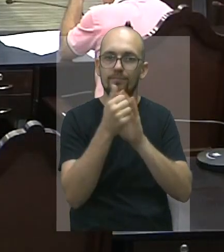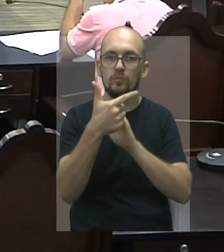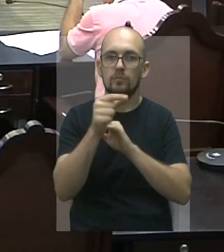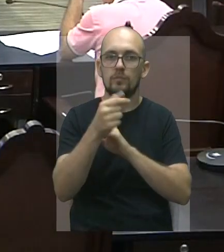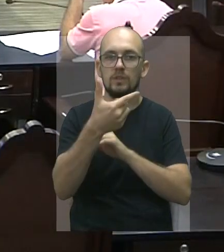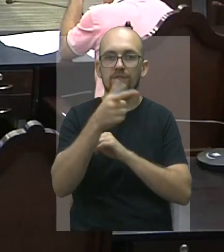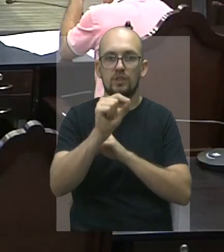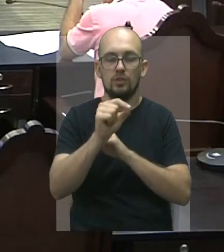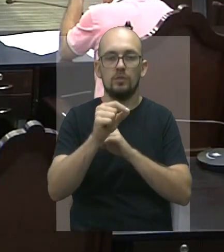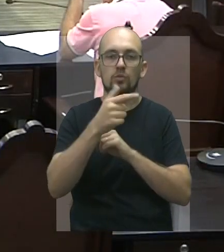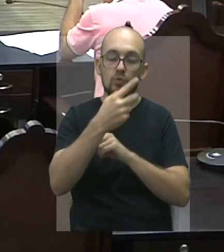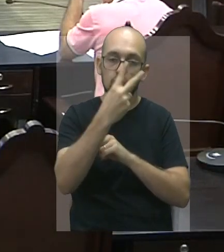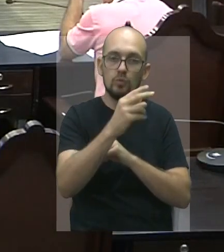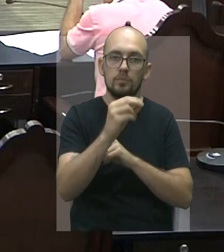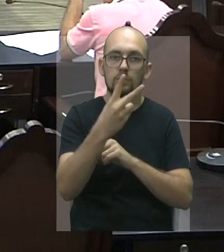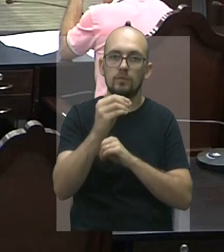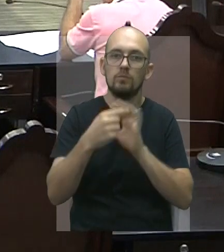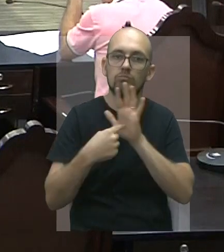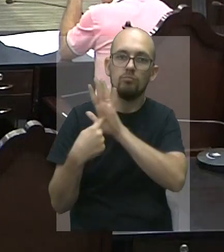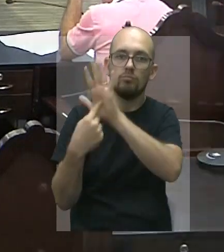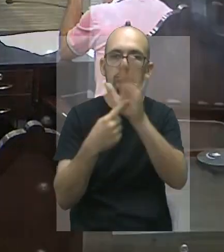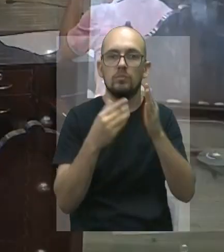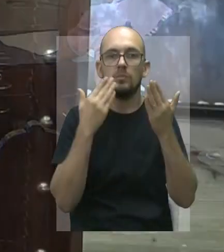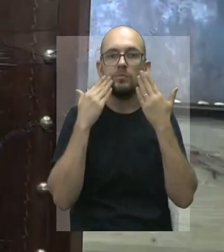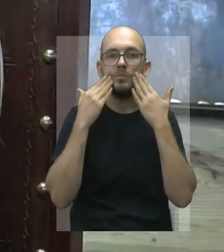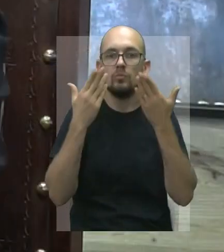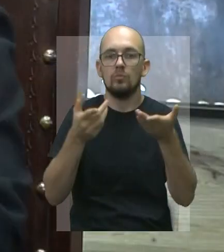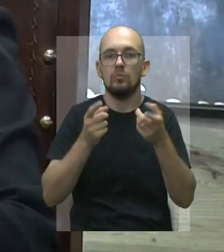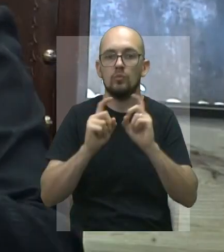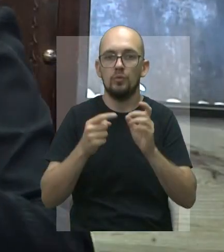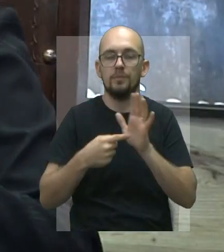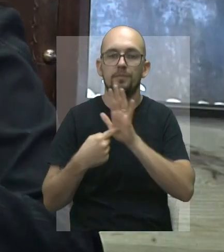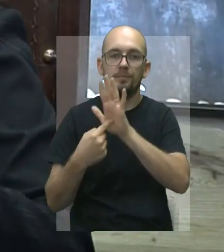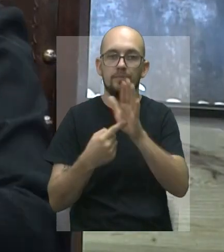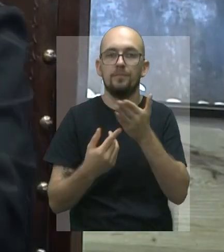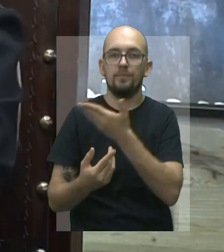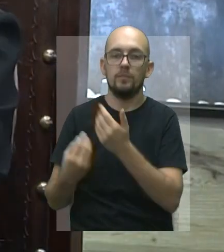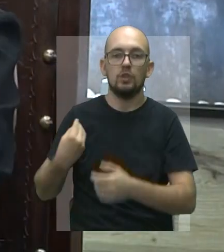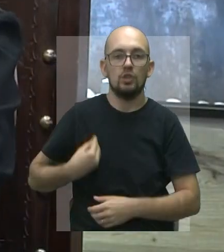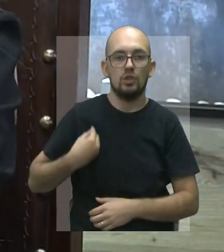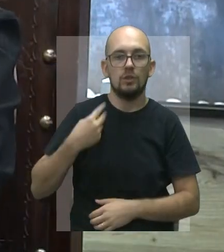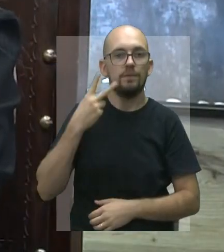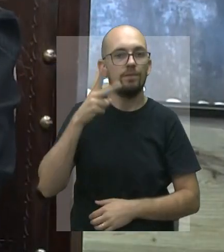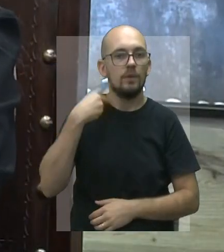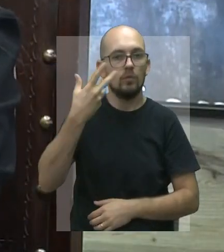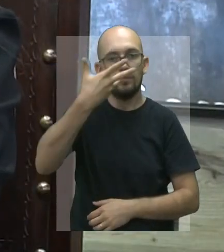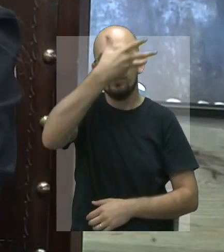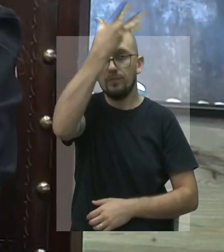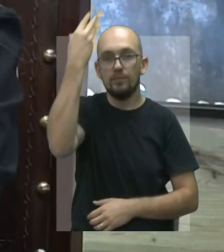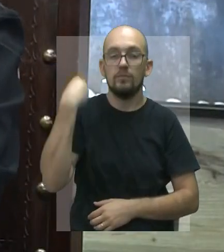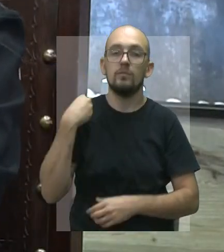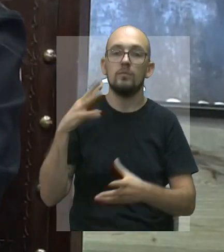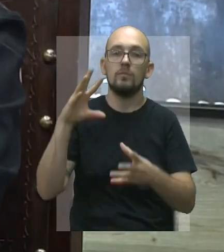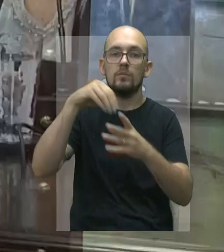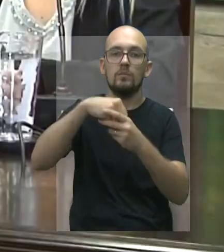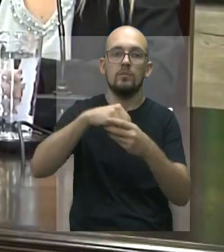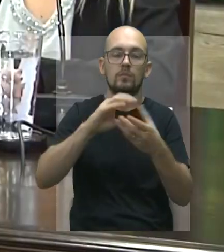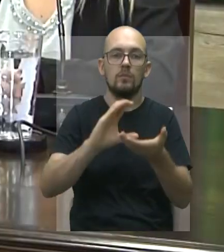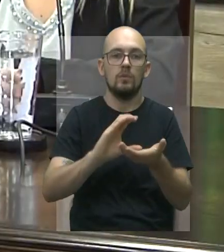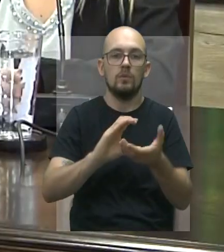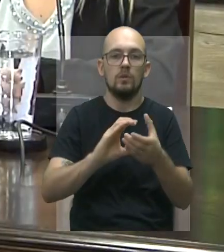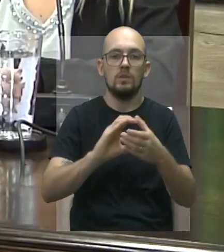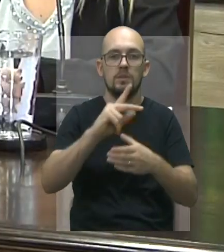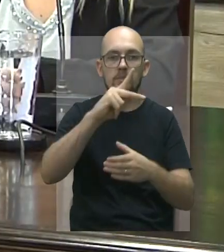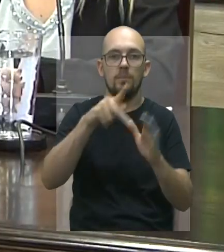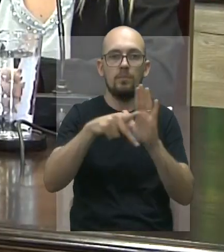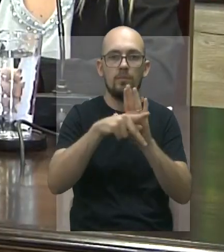audiência pública na Câmara Municipal. A vereadora Vivian Soares, que é membro da Comissão de Finanças, Orçamento e Economia,